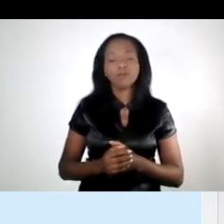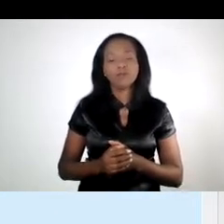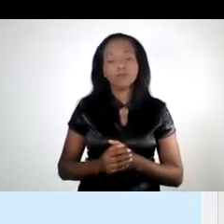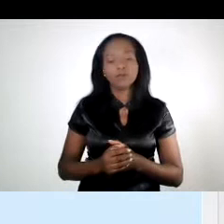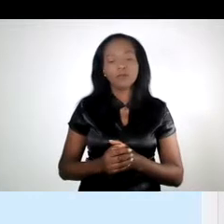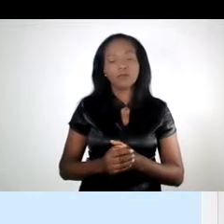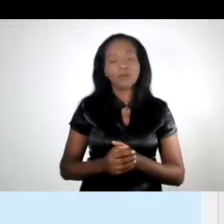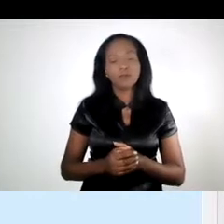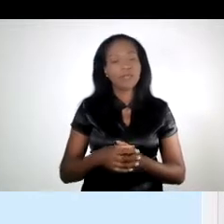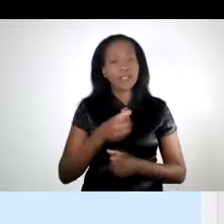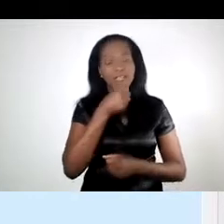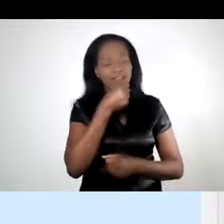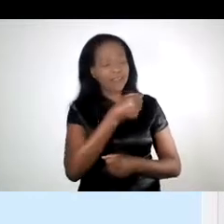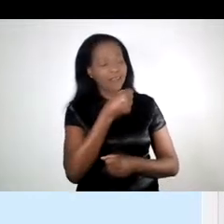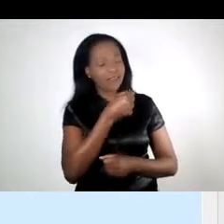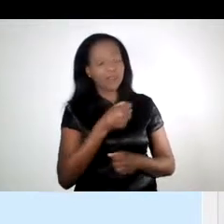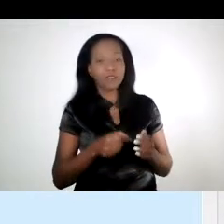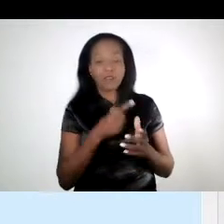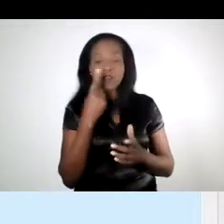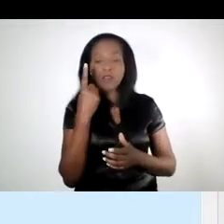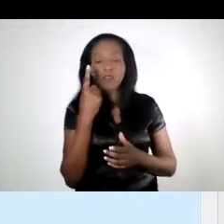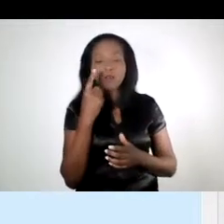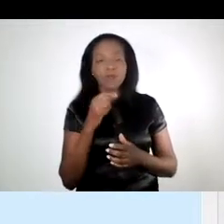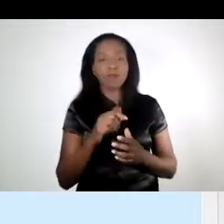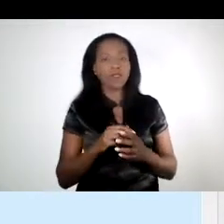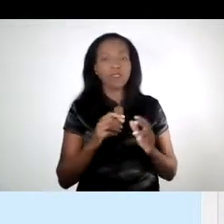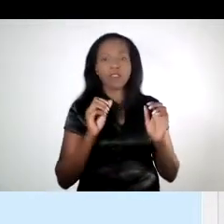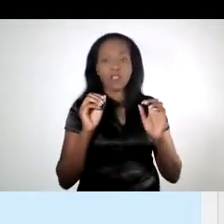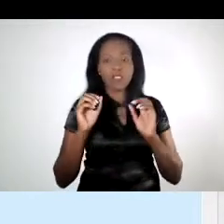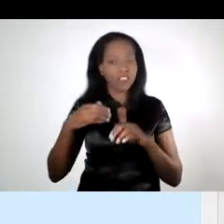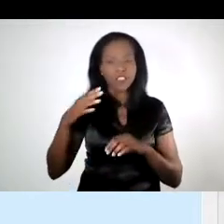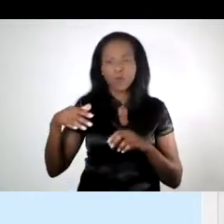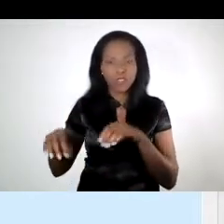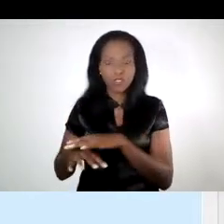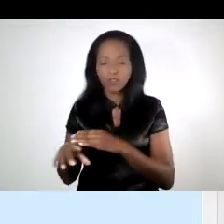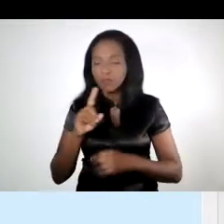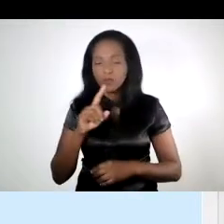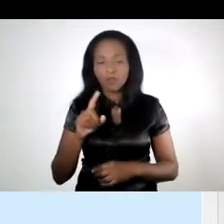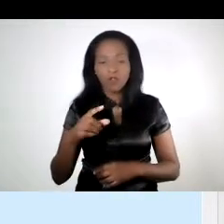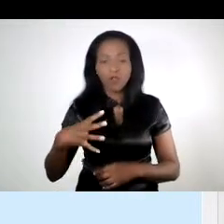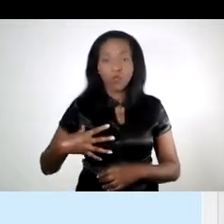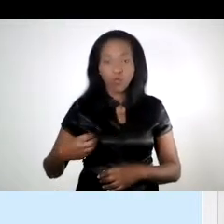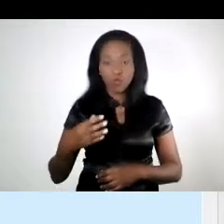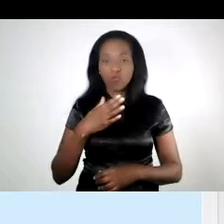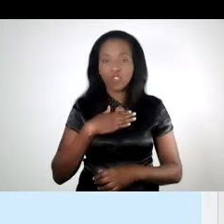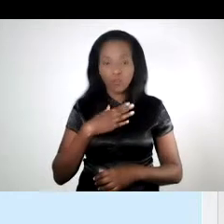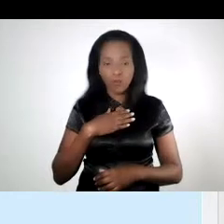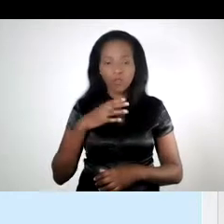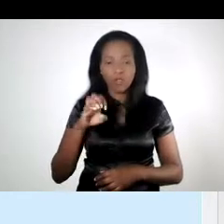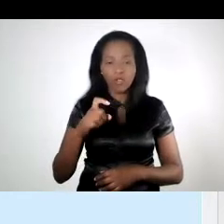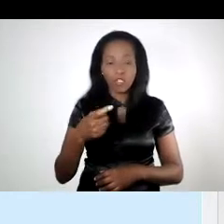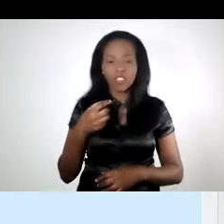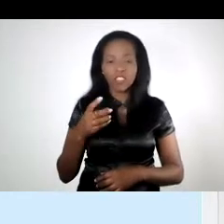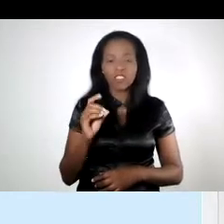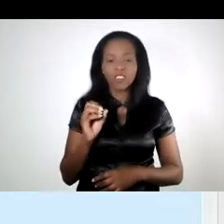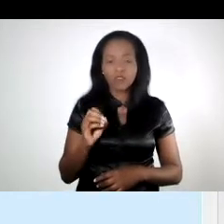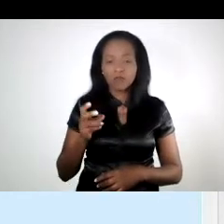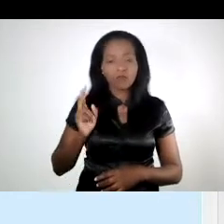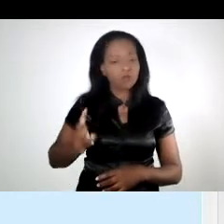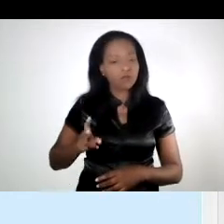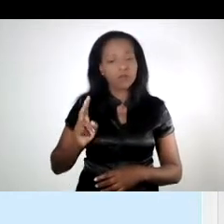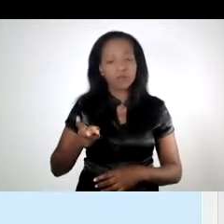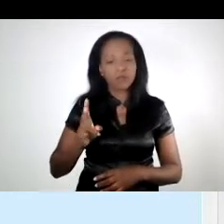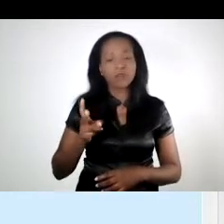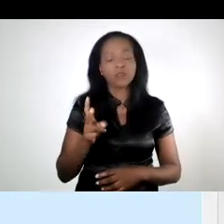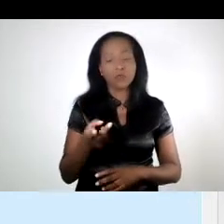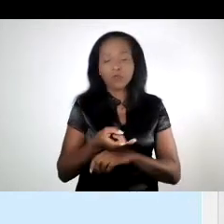Aquela entrevista não foi a primeira nem a última. Meu filho Êxodo insistiu na cidade, sem contar que ele tinha gosto